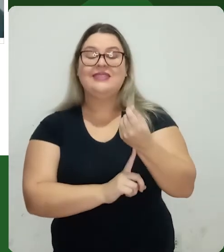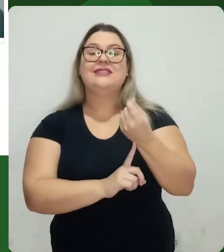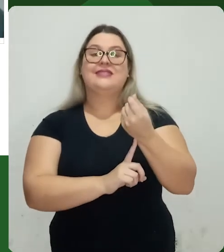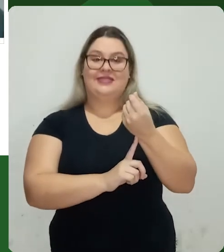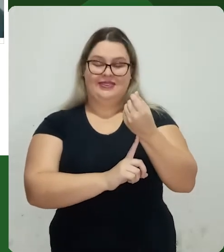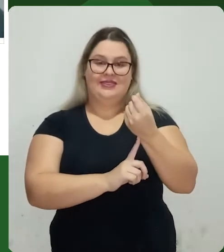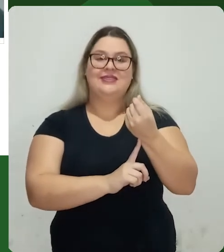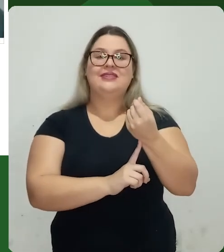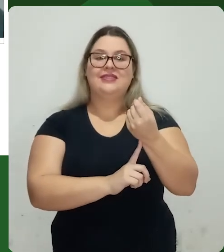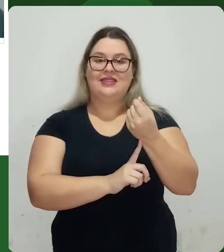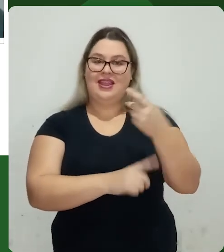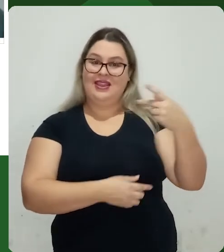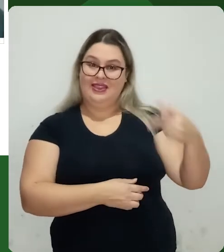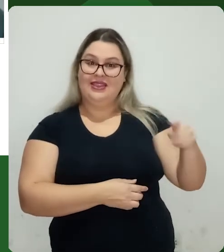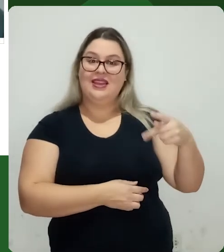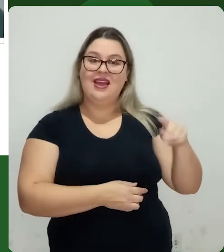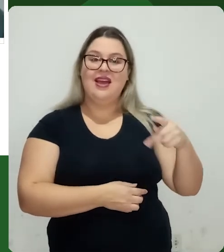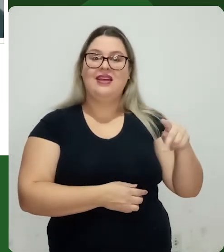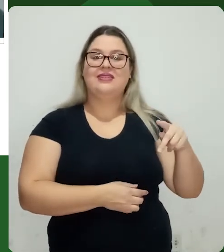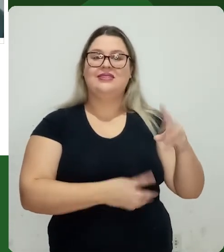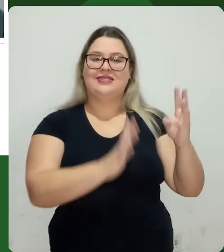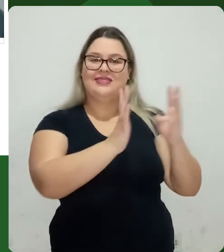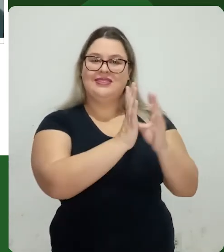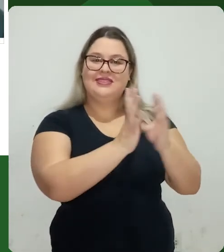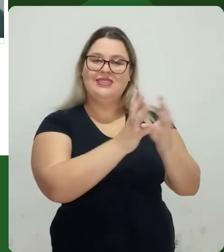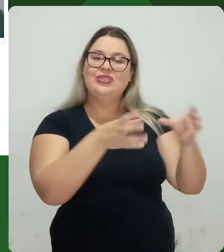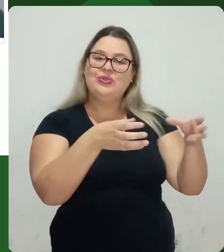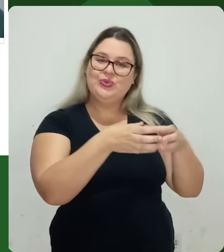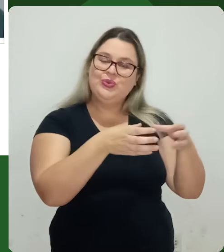E a arte desses